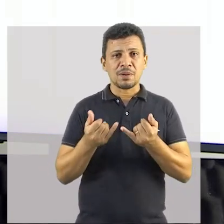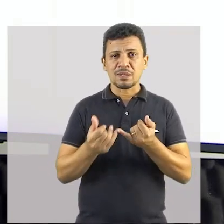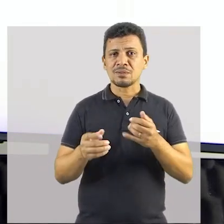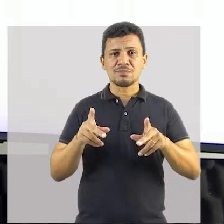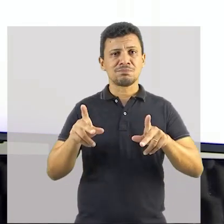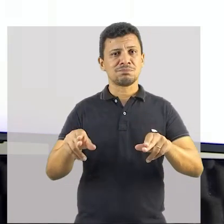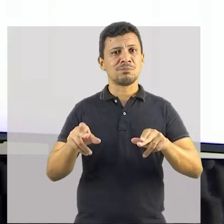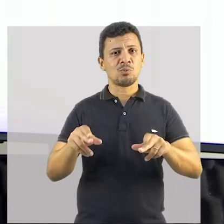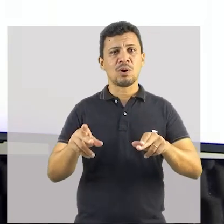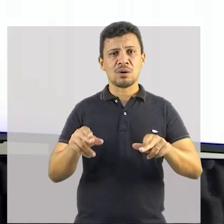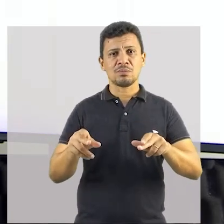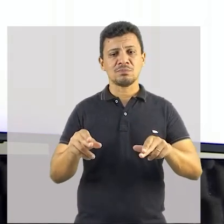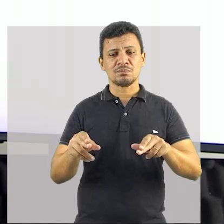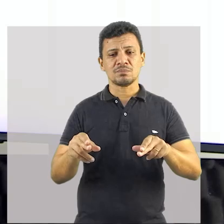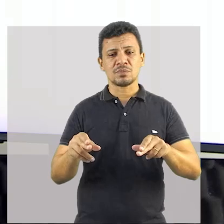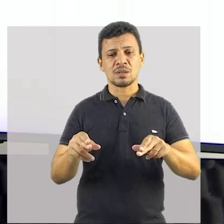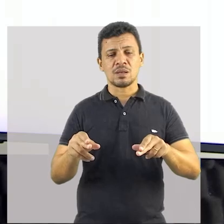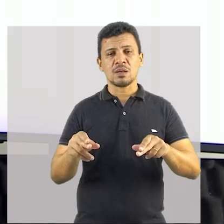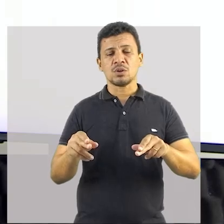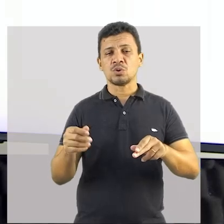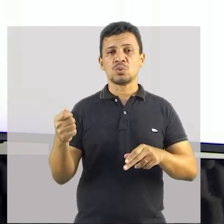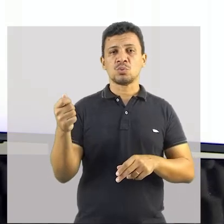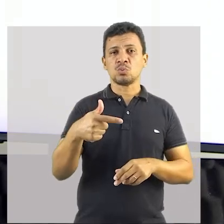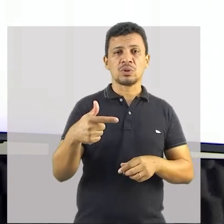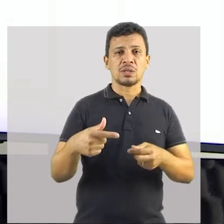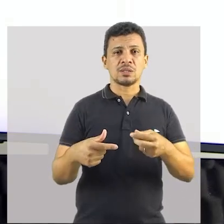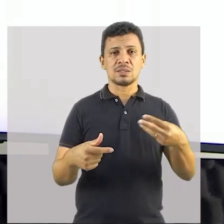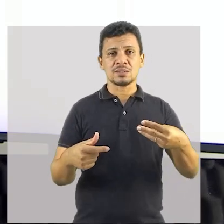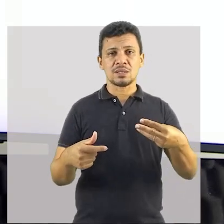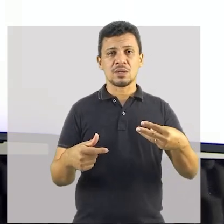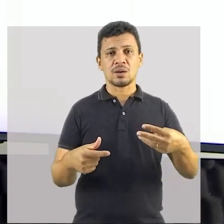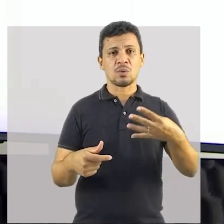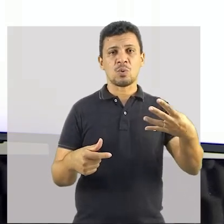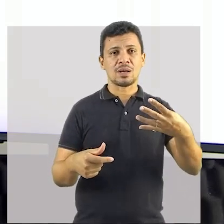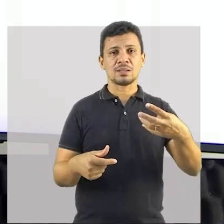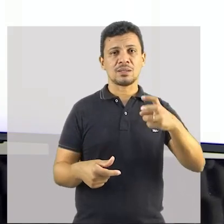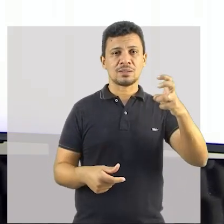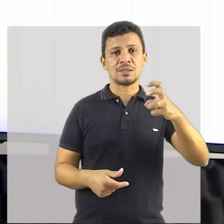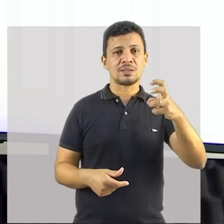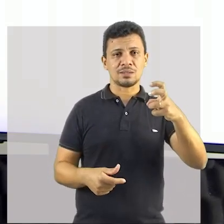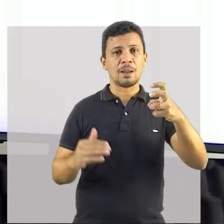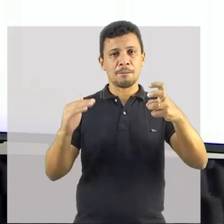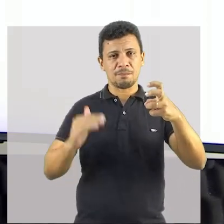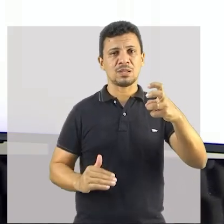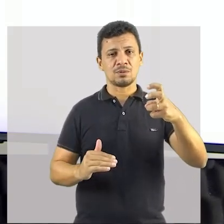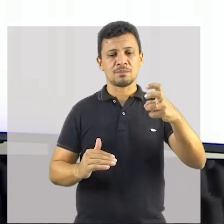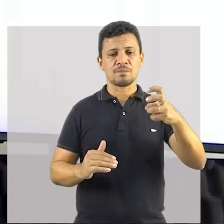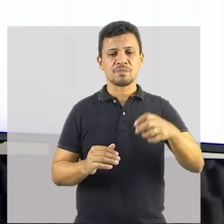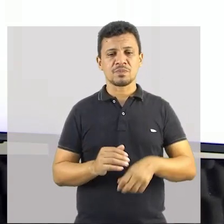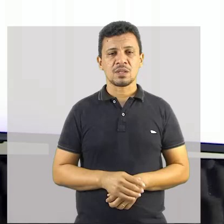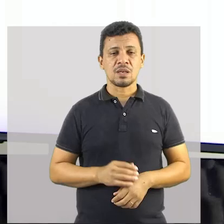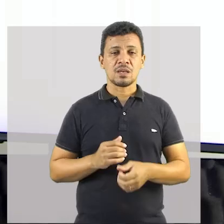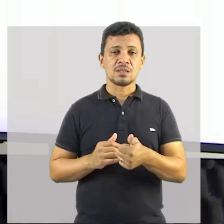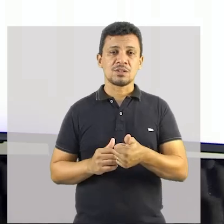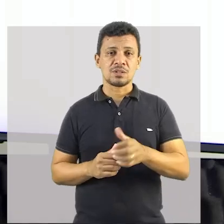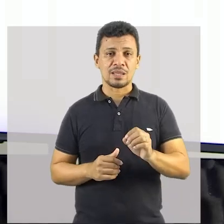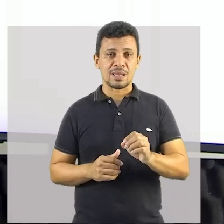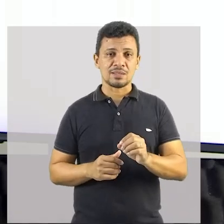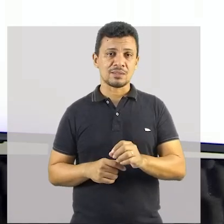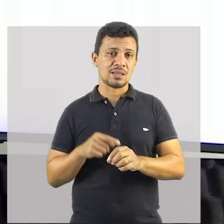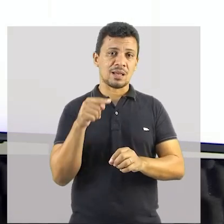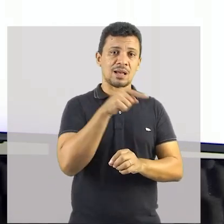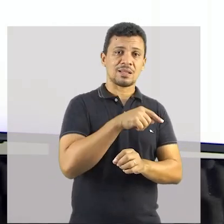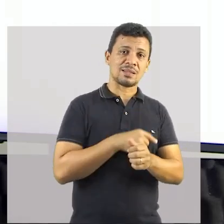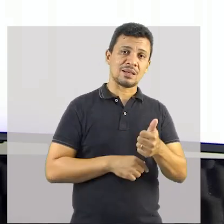iguais, mas elas são menores do que a terceira, a quarta e a quinta faixa. De 10 a 14 anos